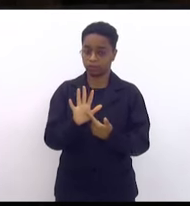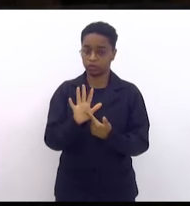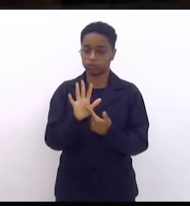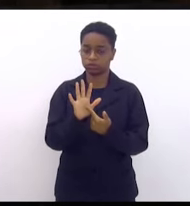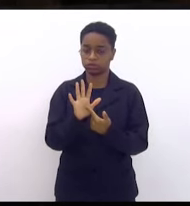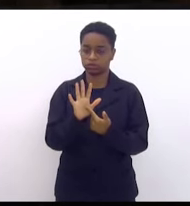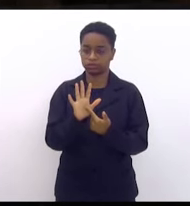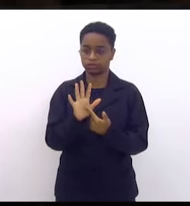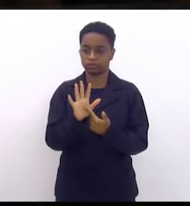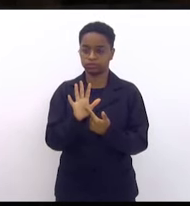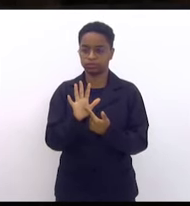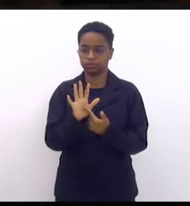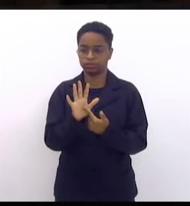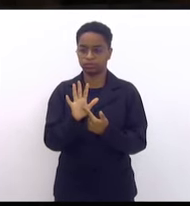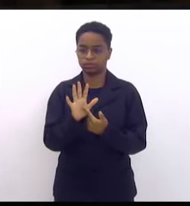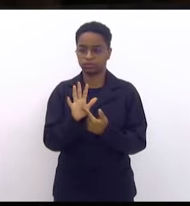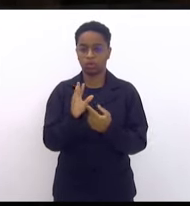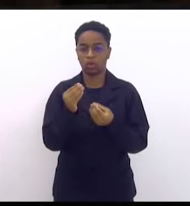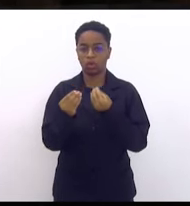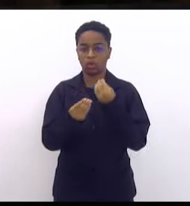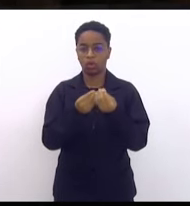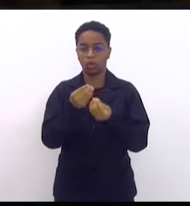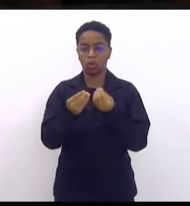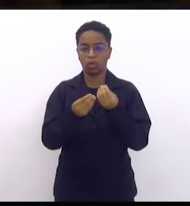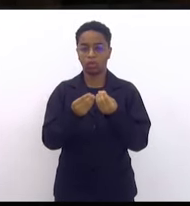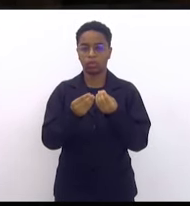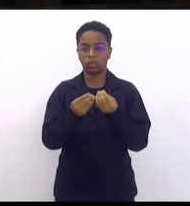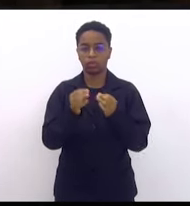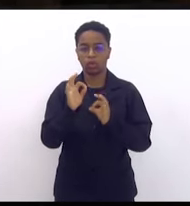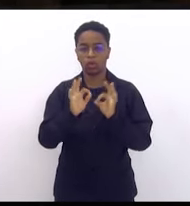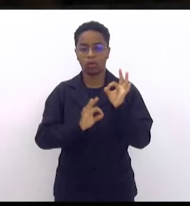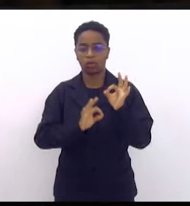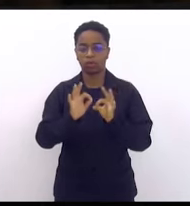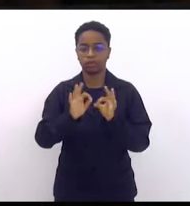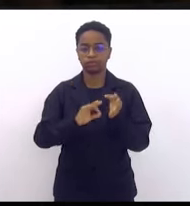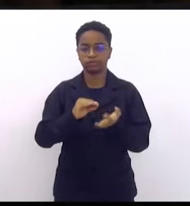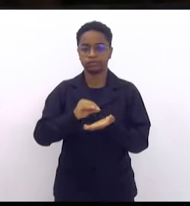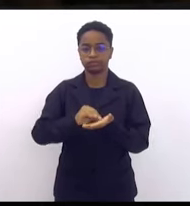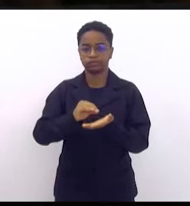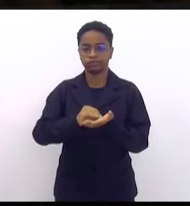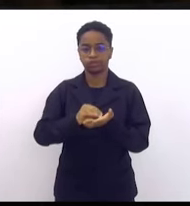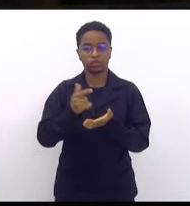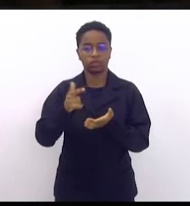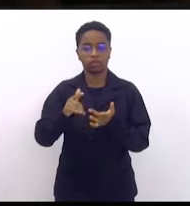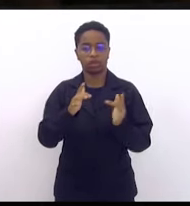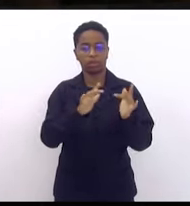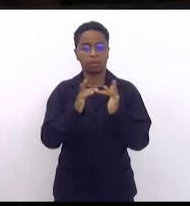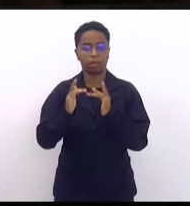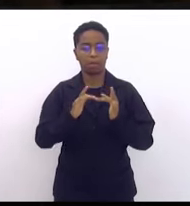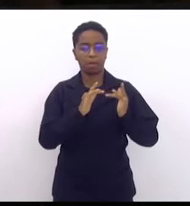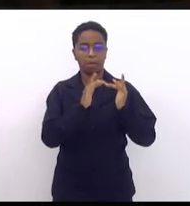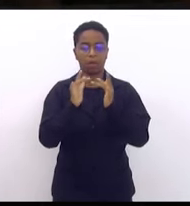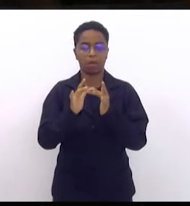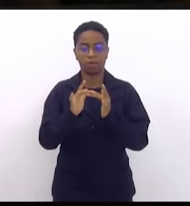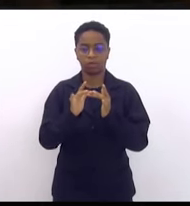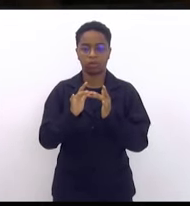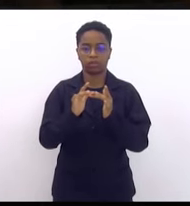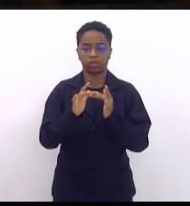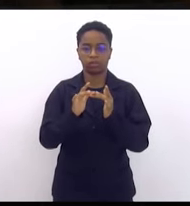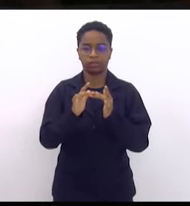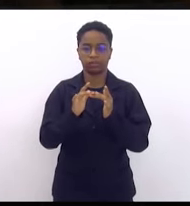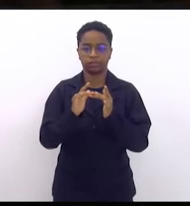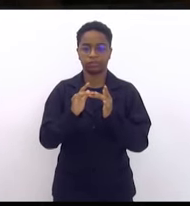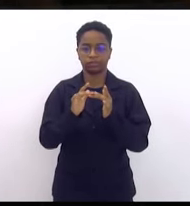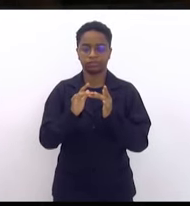isso mostra a desarticulação imensa dos poderes